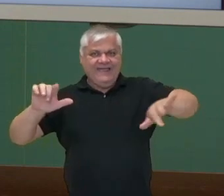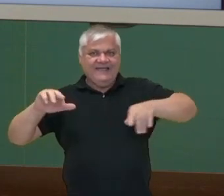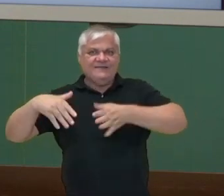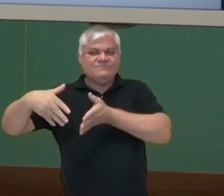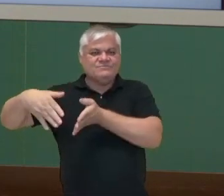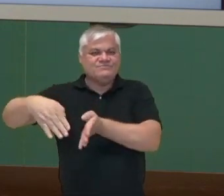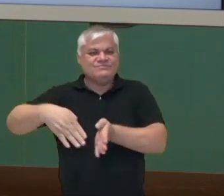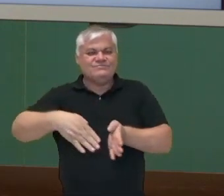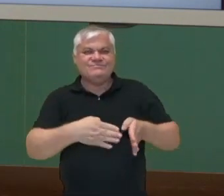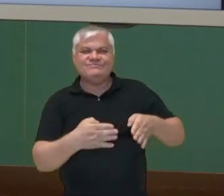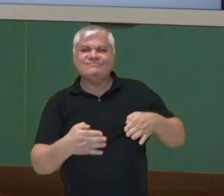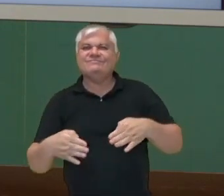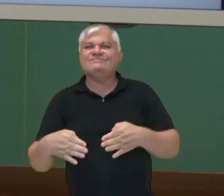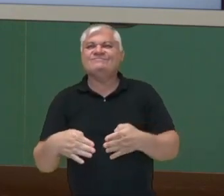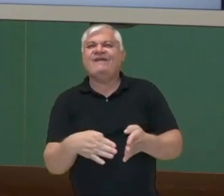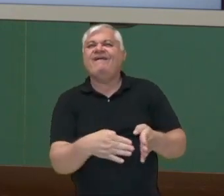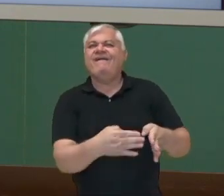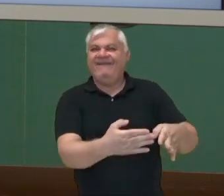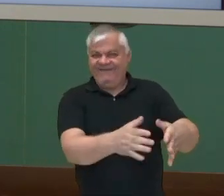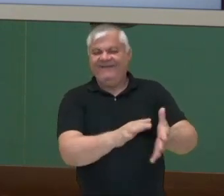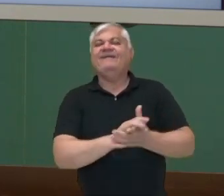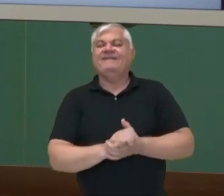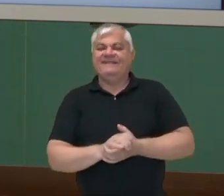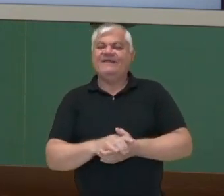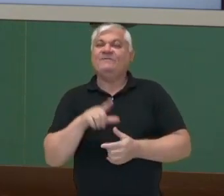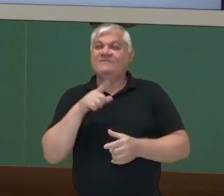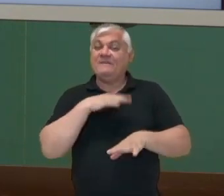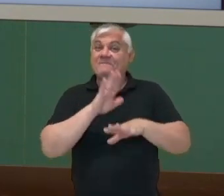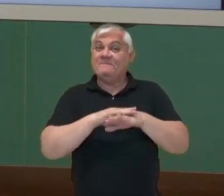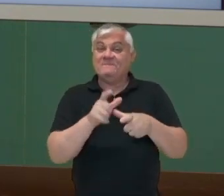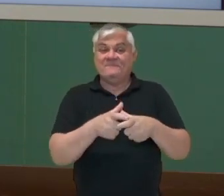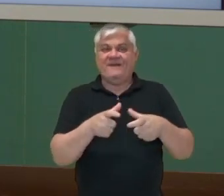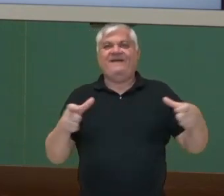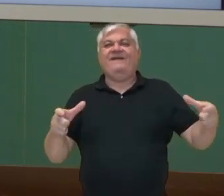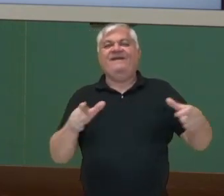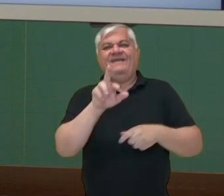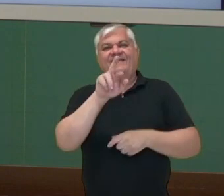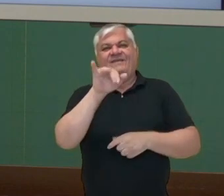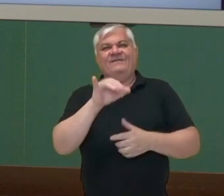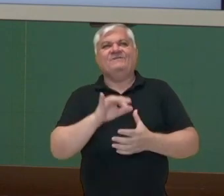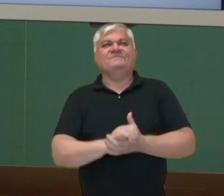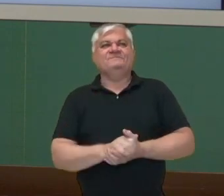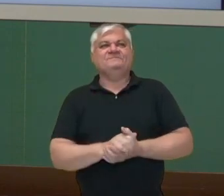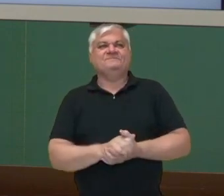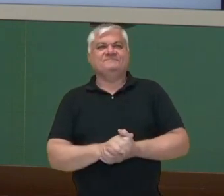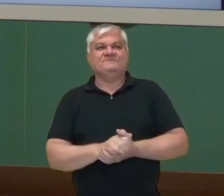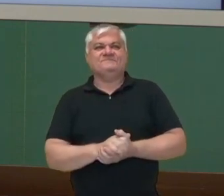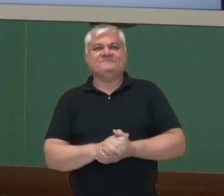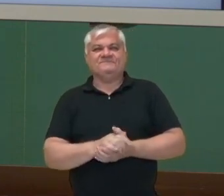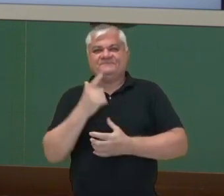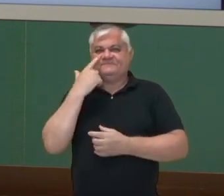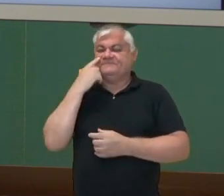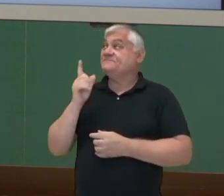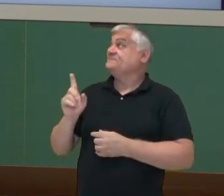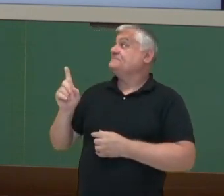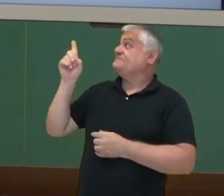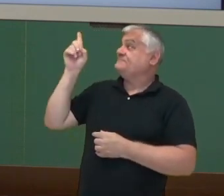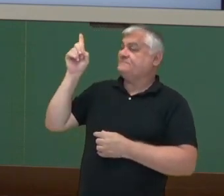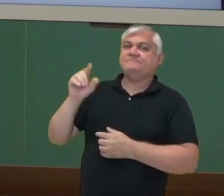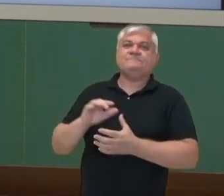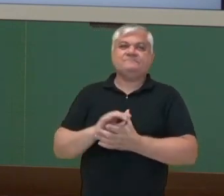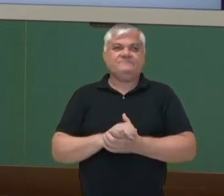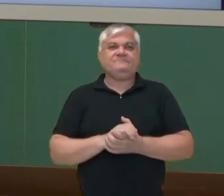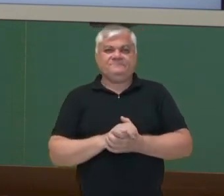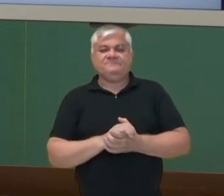ao interior. Por isso nós vamos ter essa característica. E aí a gente vai ver aqui o mapa do relevo